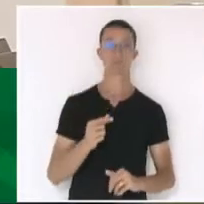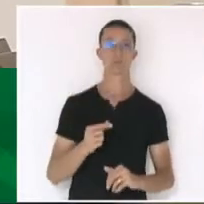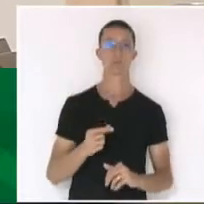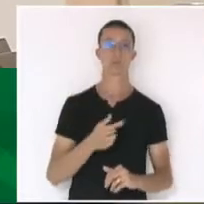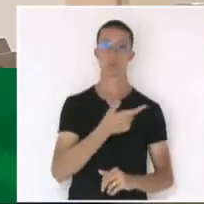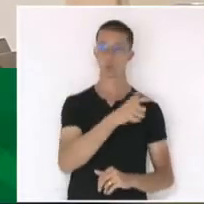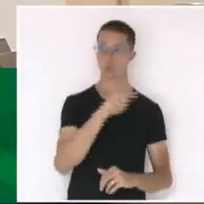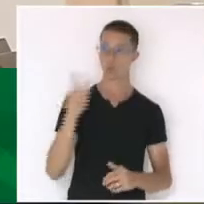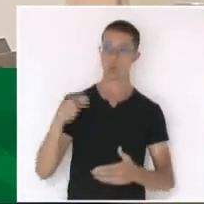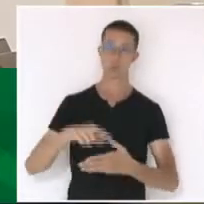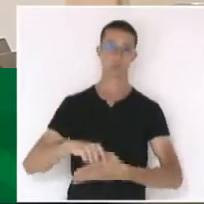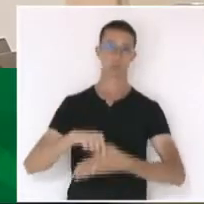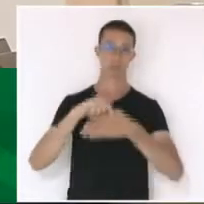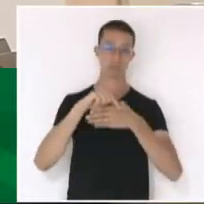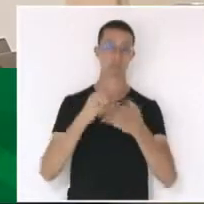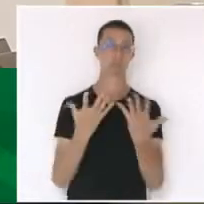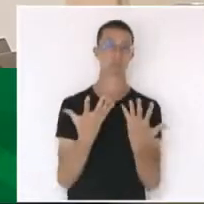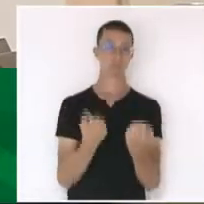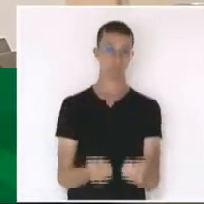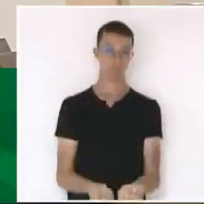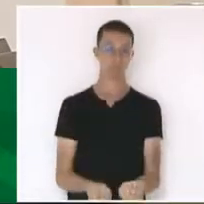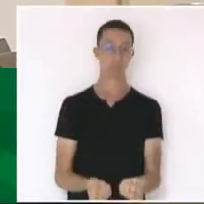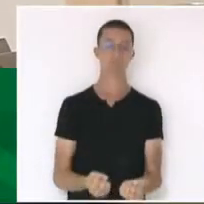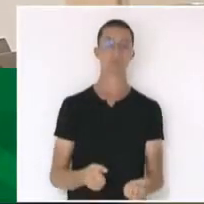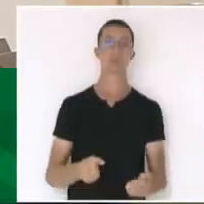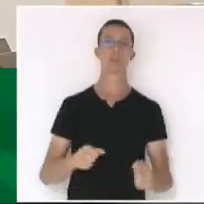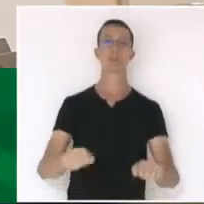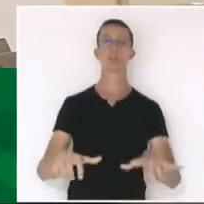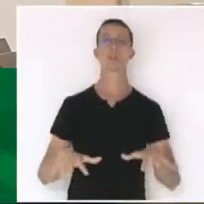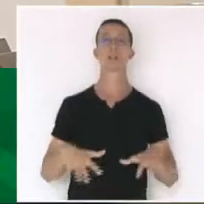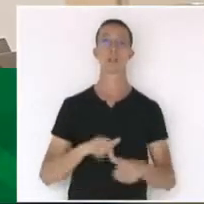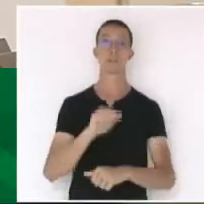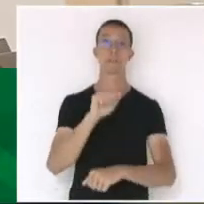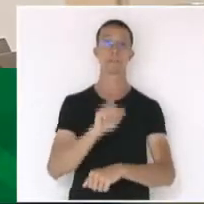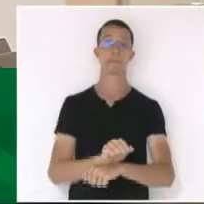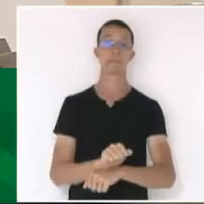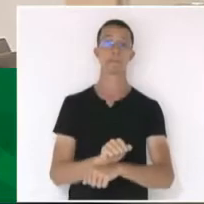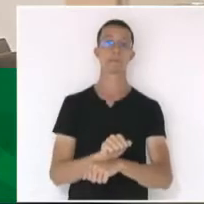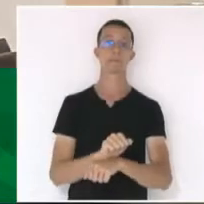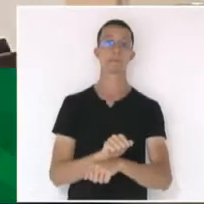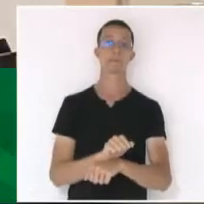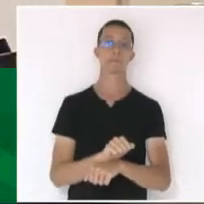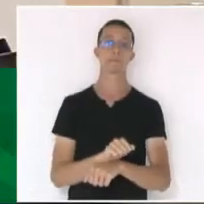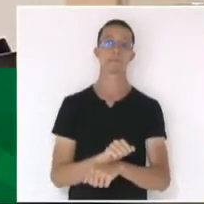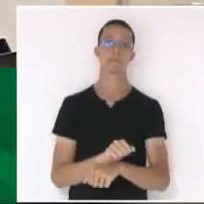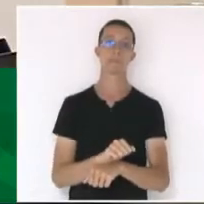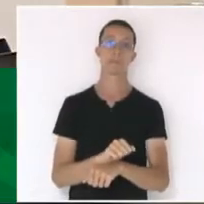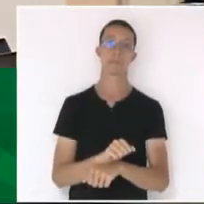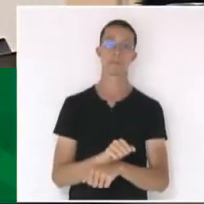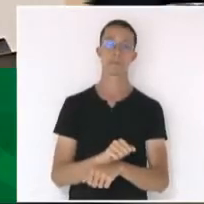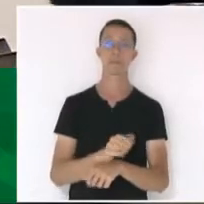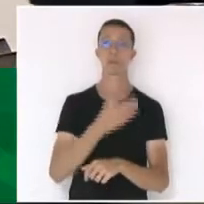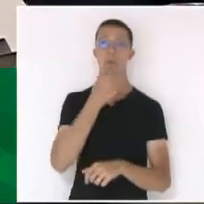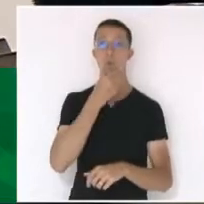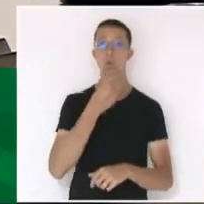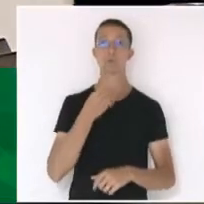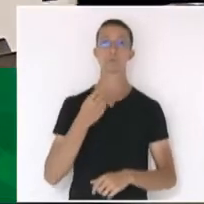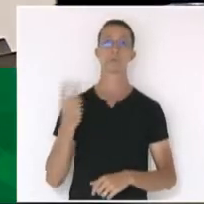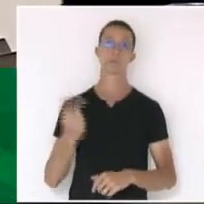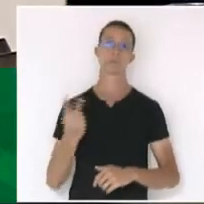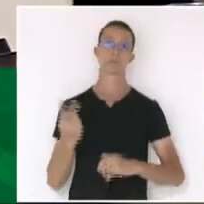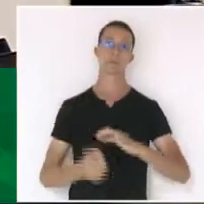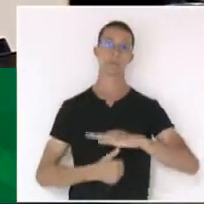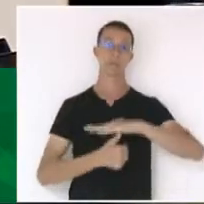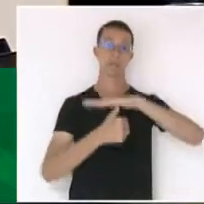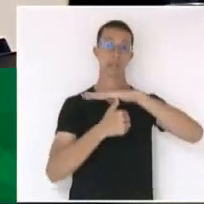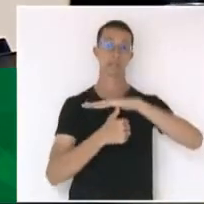ciência dos líderes dos partidos Suspendeu a sessão a fim de que o vice-reitor da Universidade do Vale